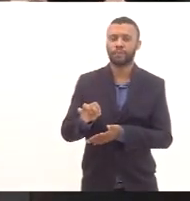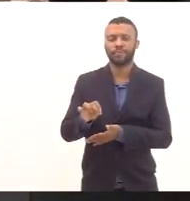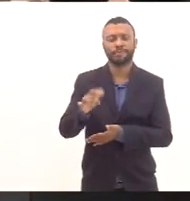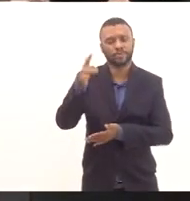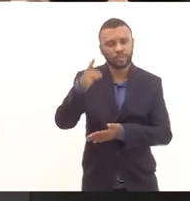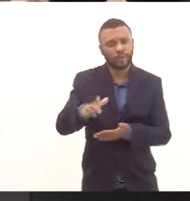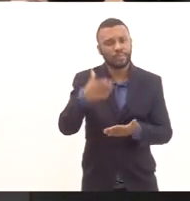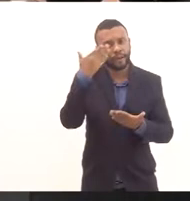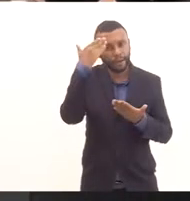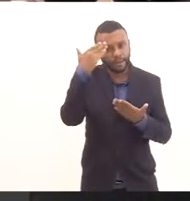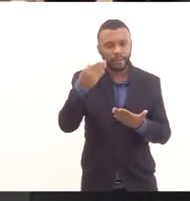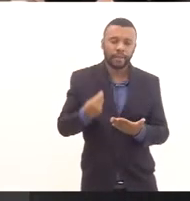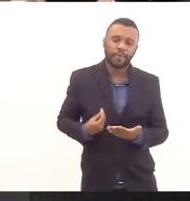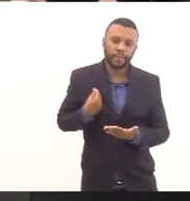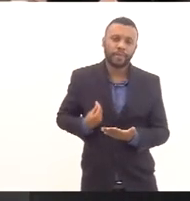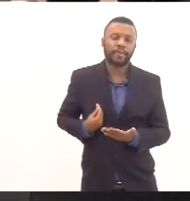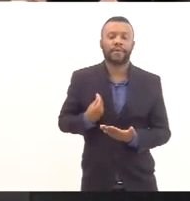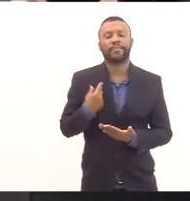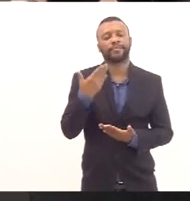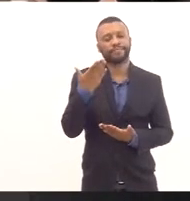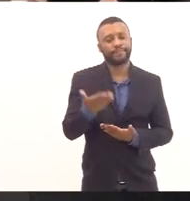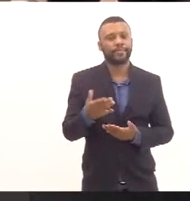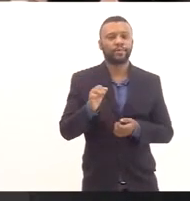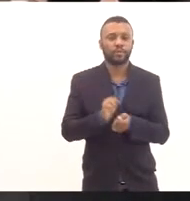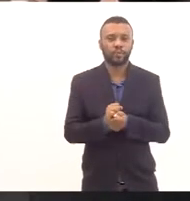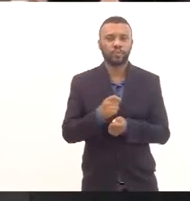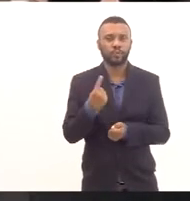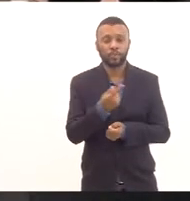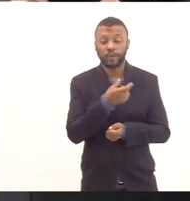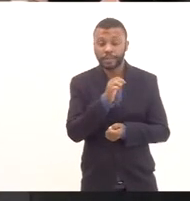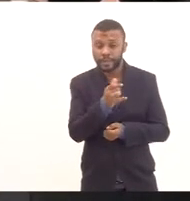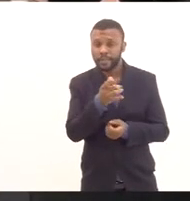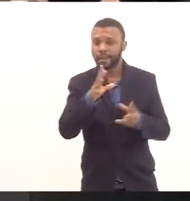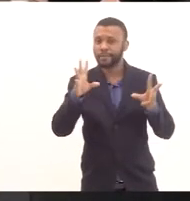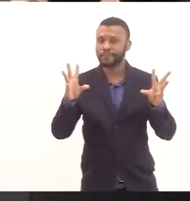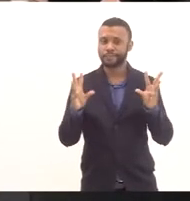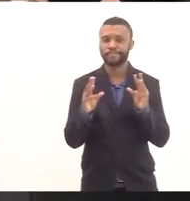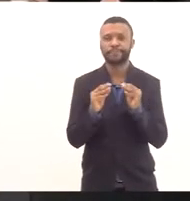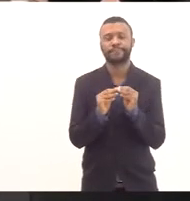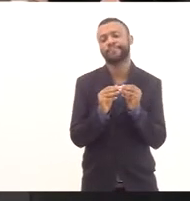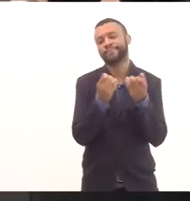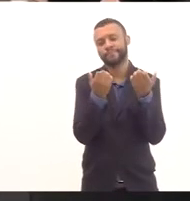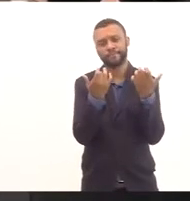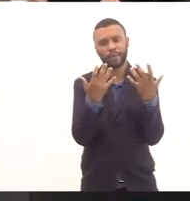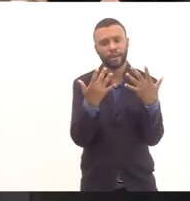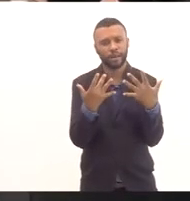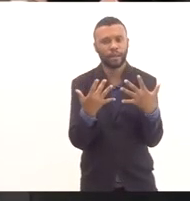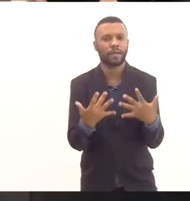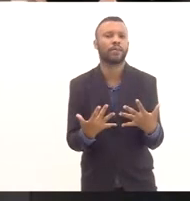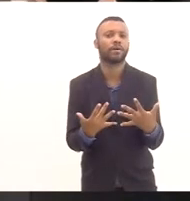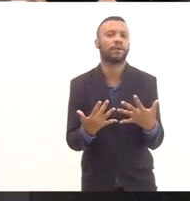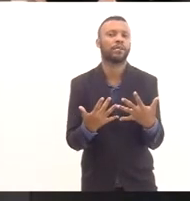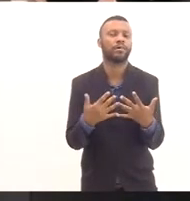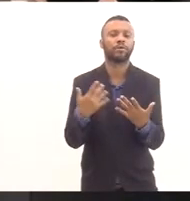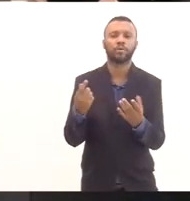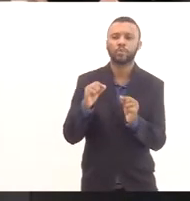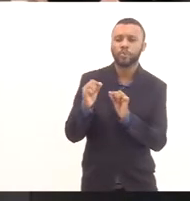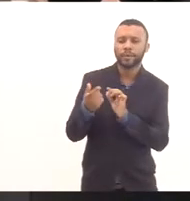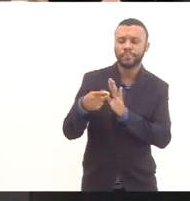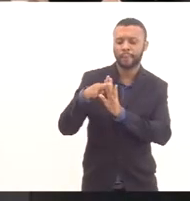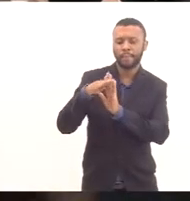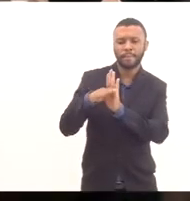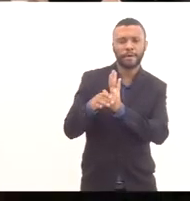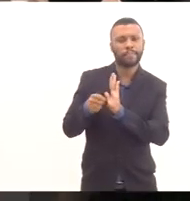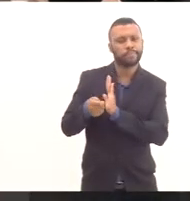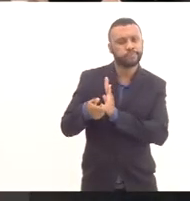agradeço a presença de uma excelência conosco se podia fazer um apanhado das os benefícios e